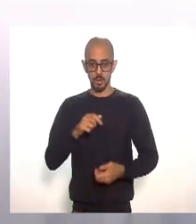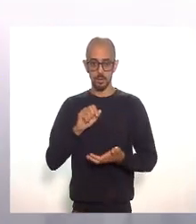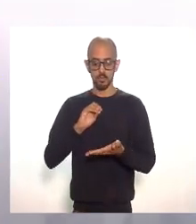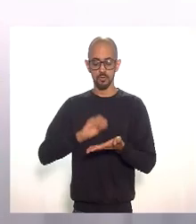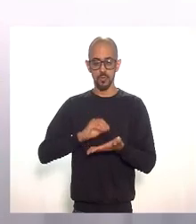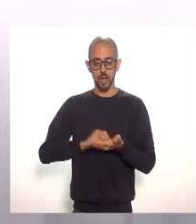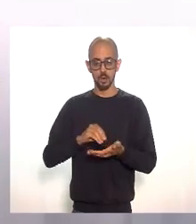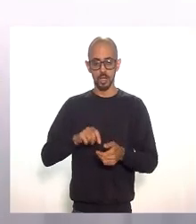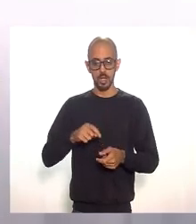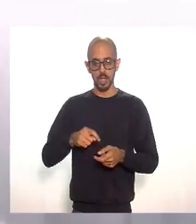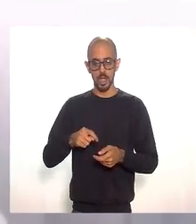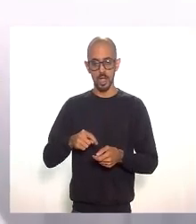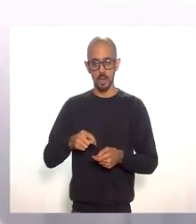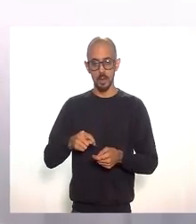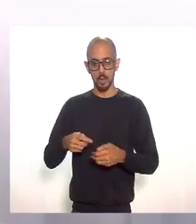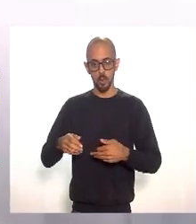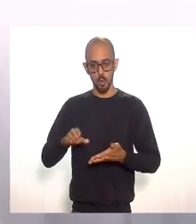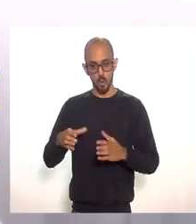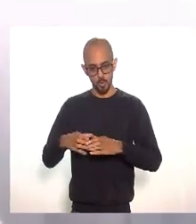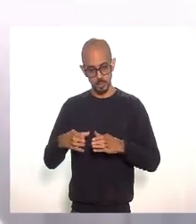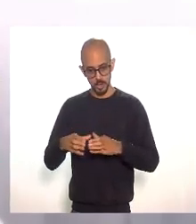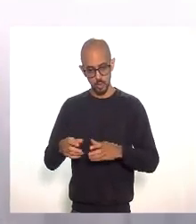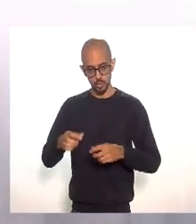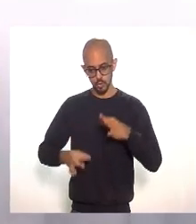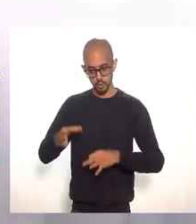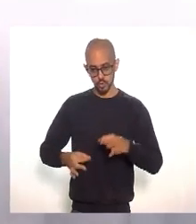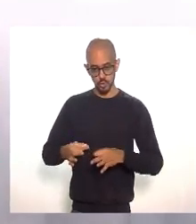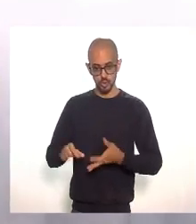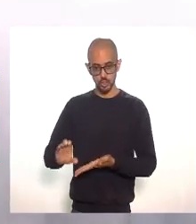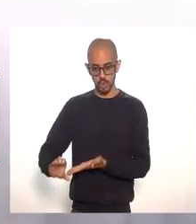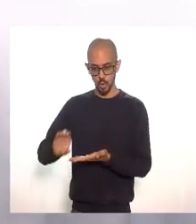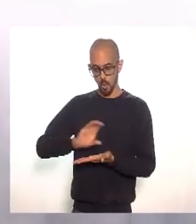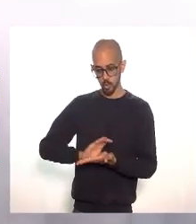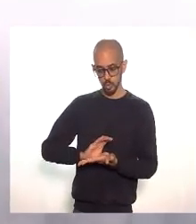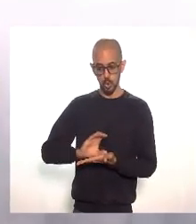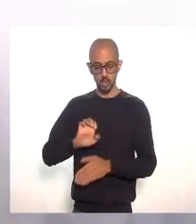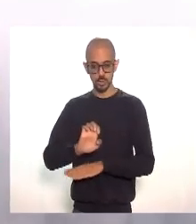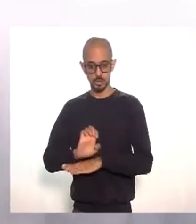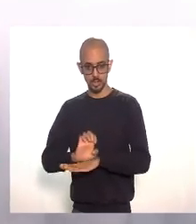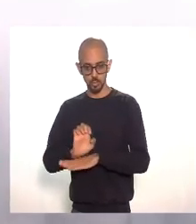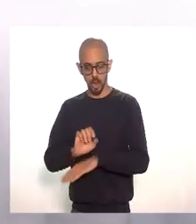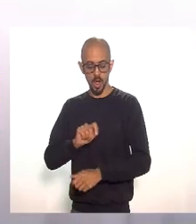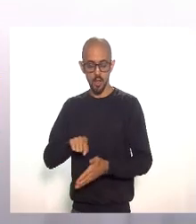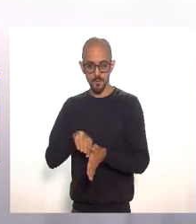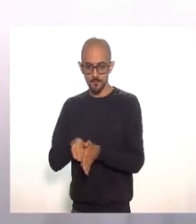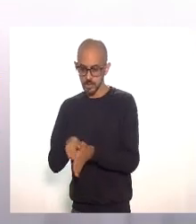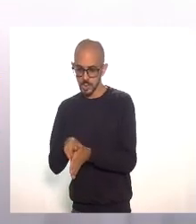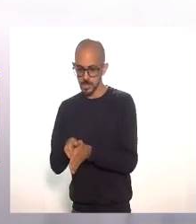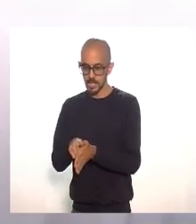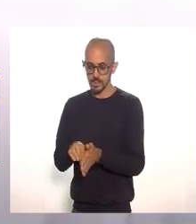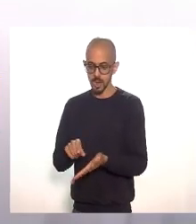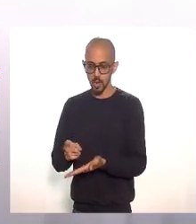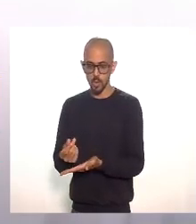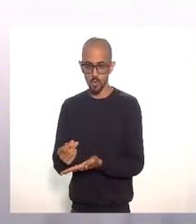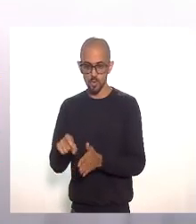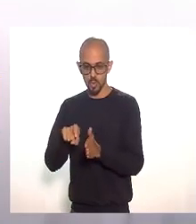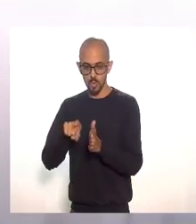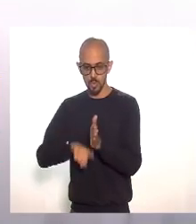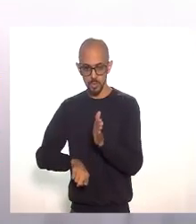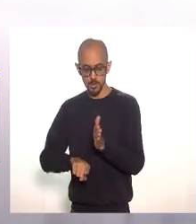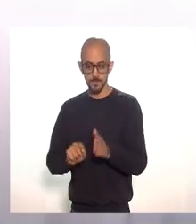de Economia, Indústria e Comércio, Tributação, Controle da Arrecadação Estadual e de Fiscalização dos Tributos Estaduais e de